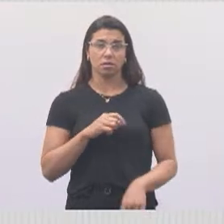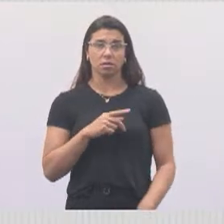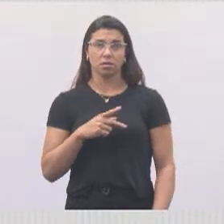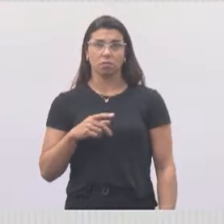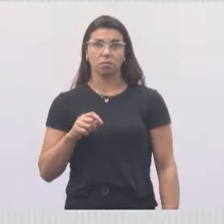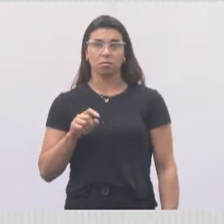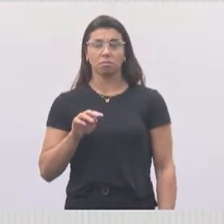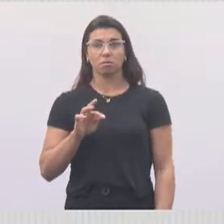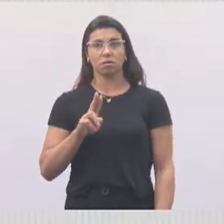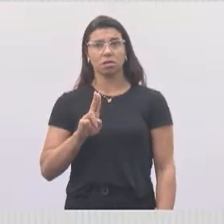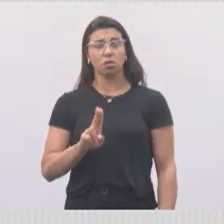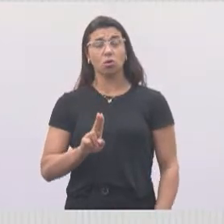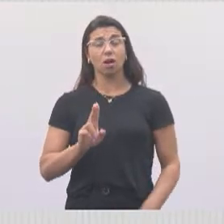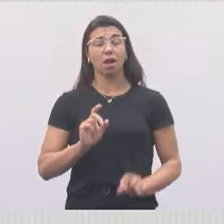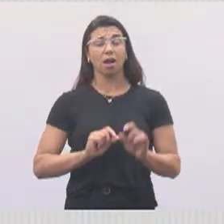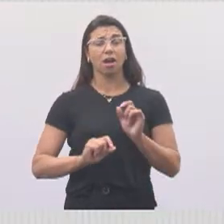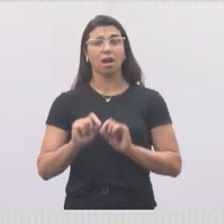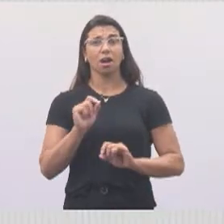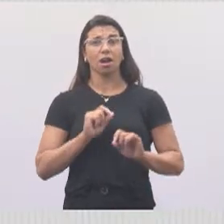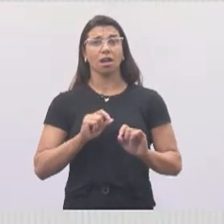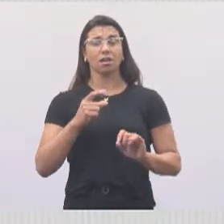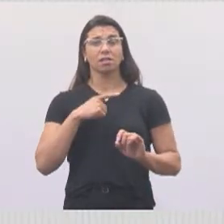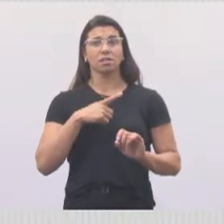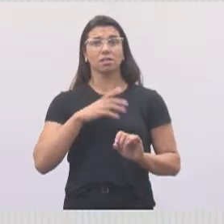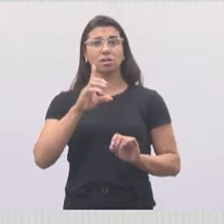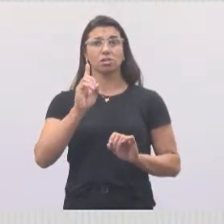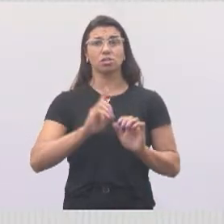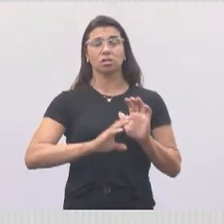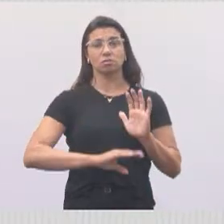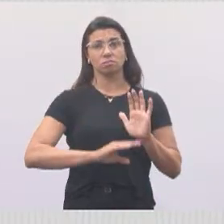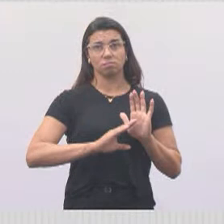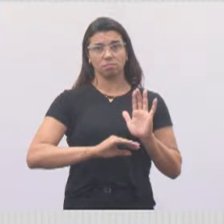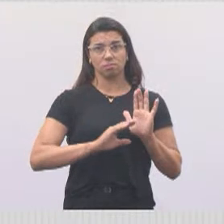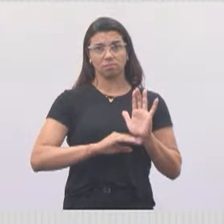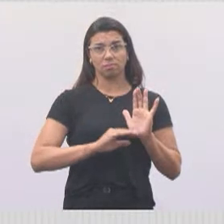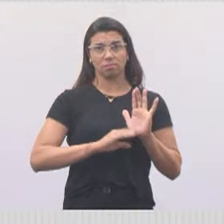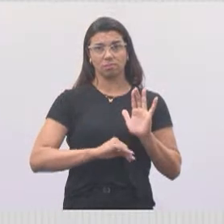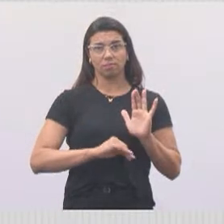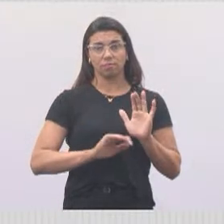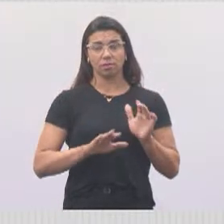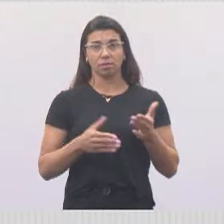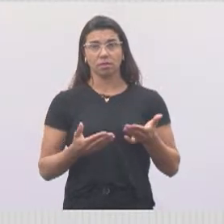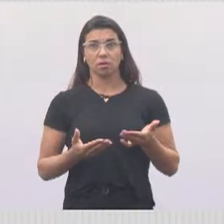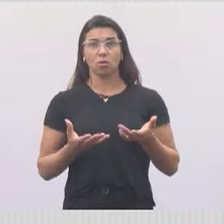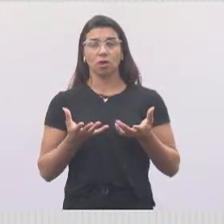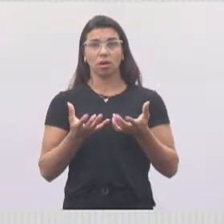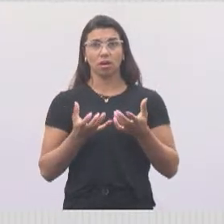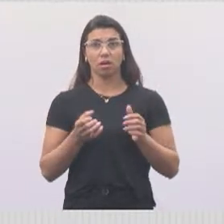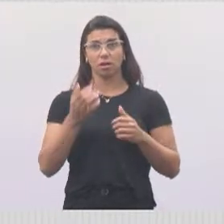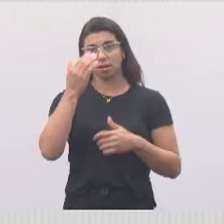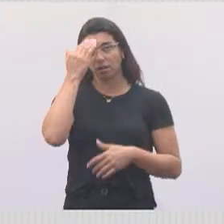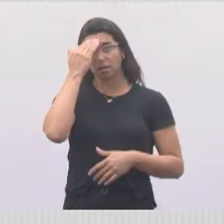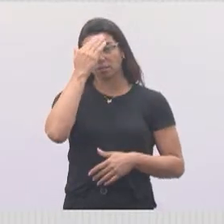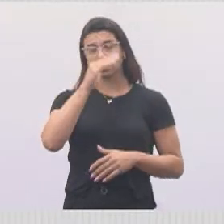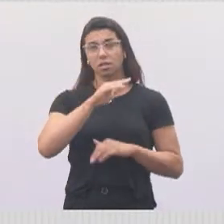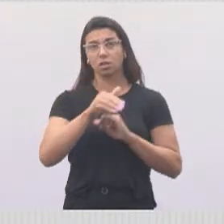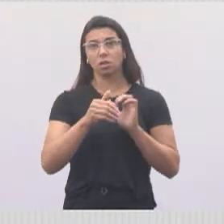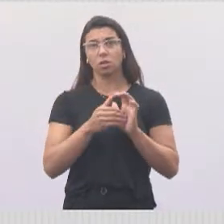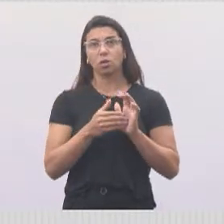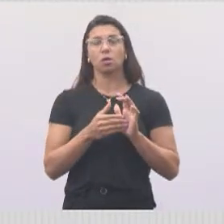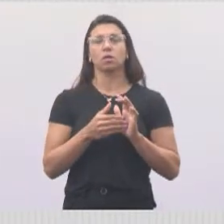tem direito à isenção. Tá? Então, quero agradecer ao pessoal da